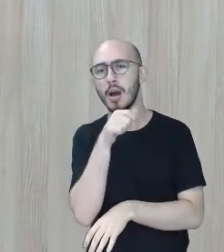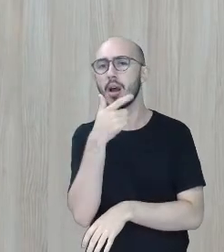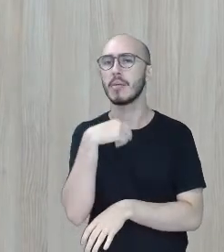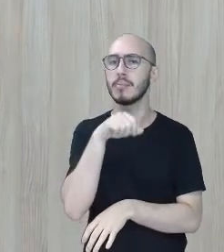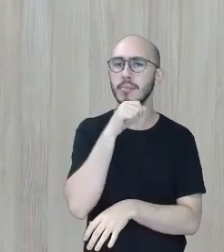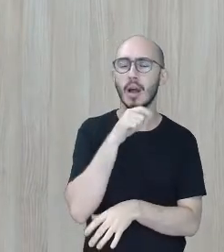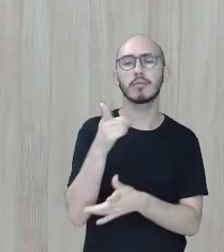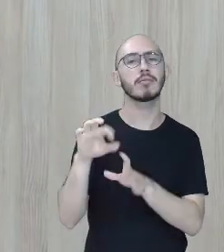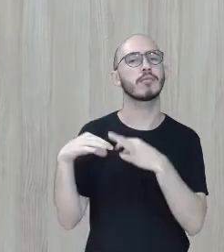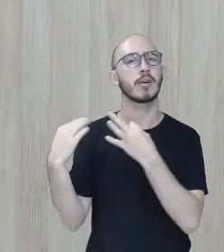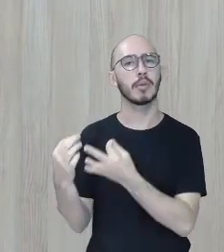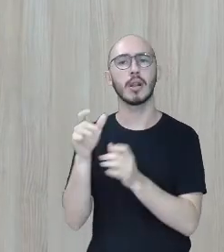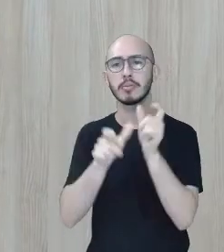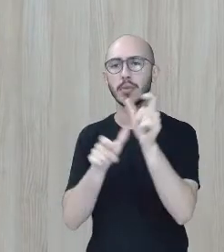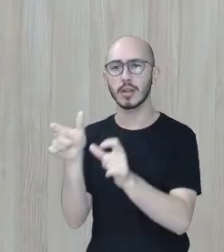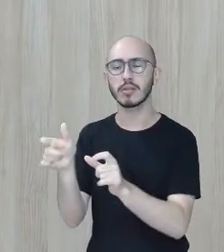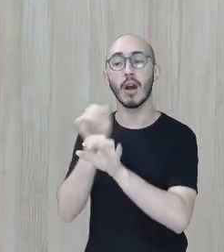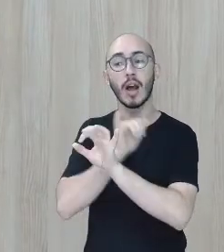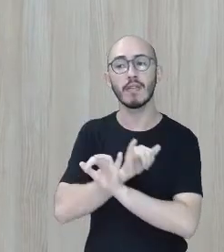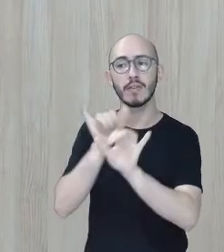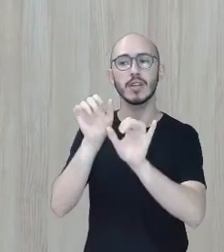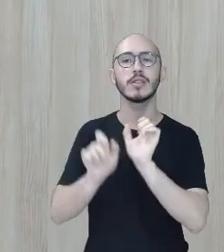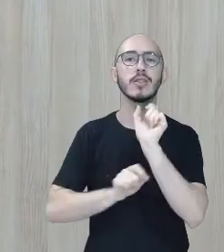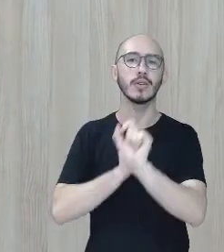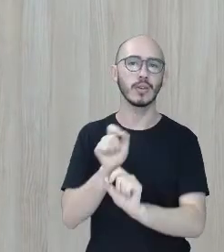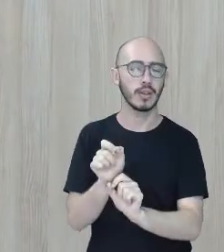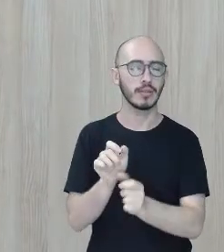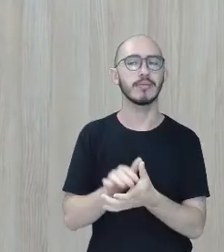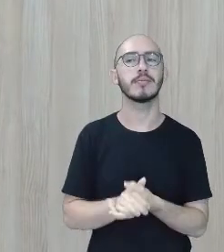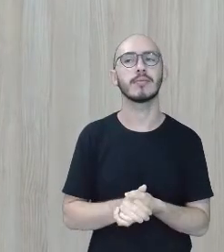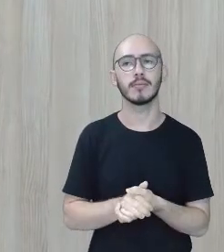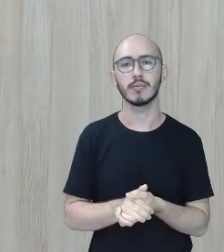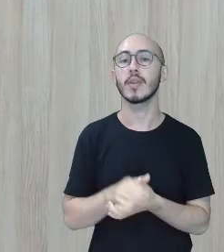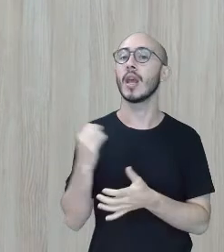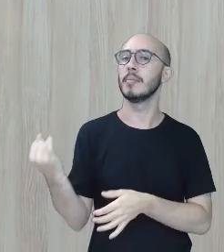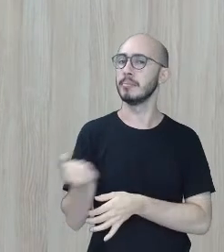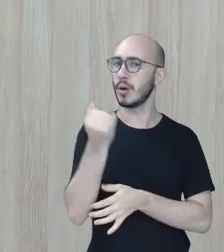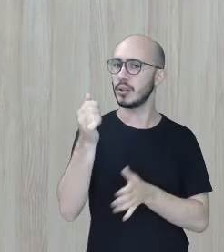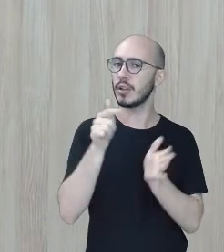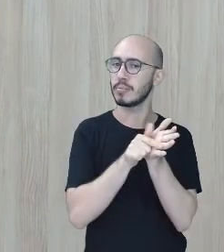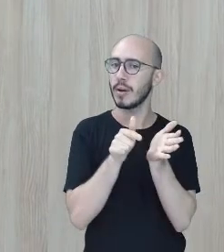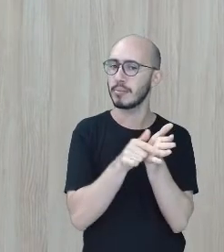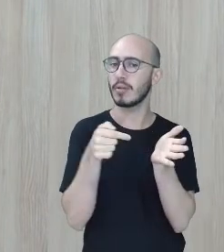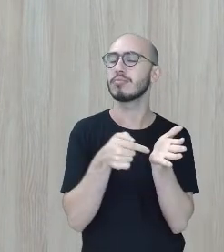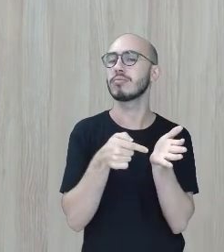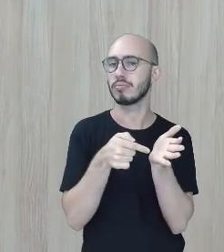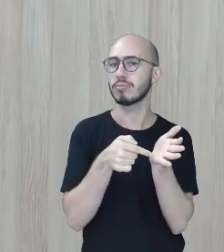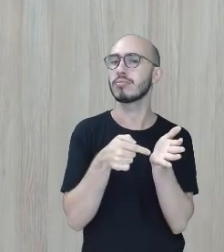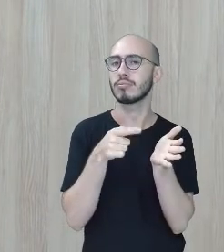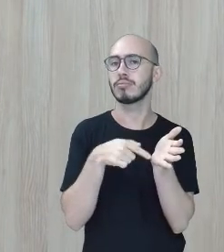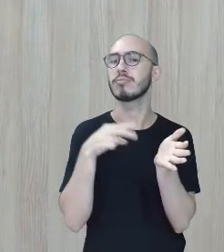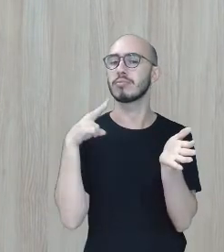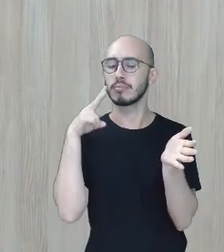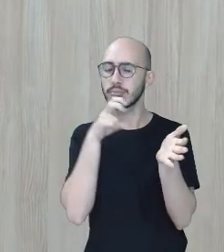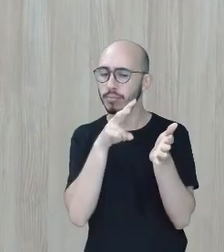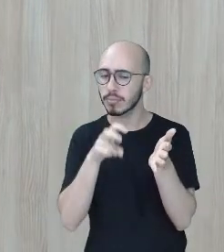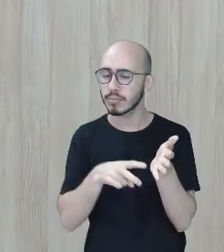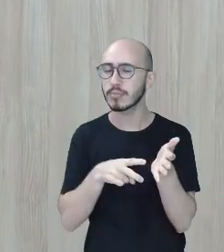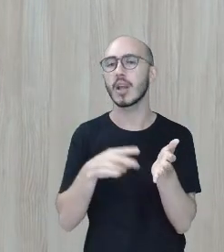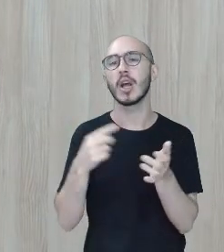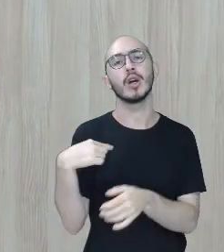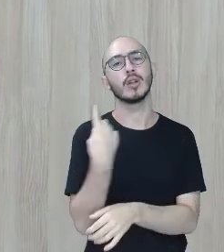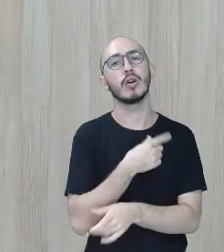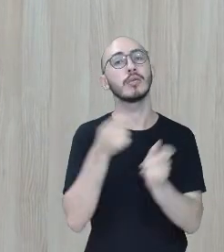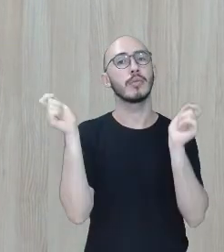os parentes e digam a eles, informem a importância do selo de etiquetagem para que a gente